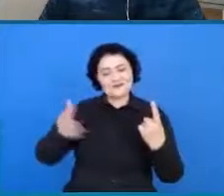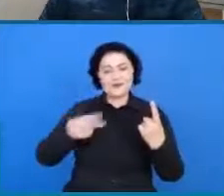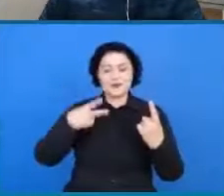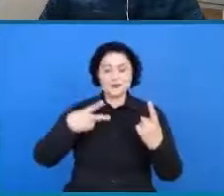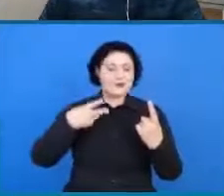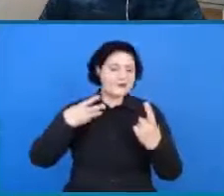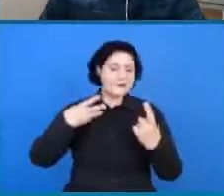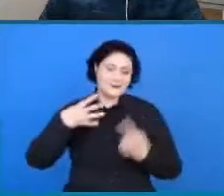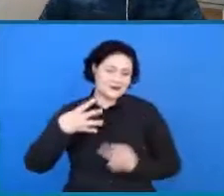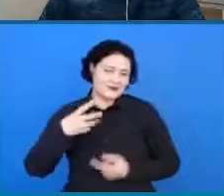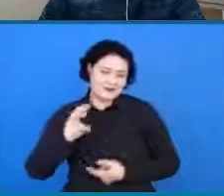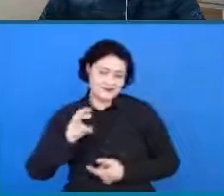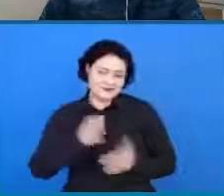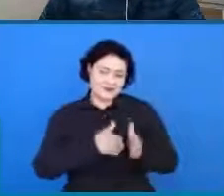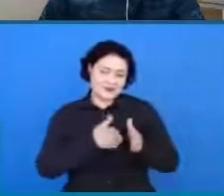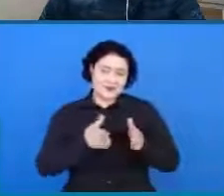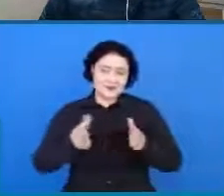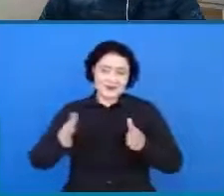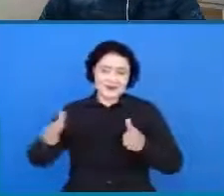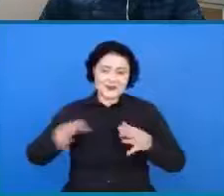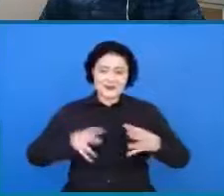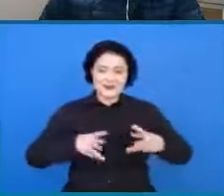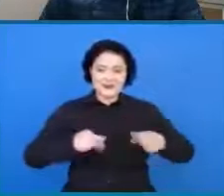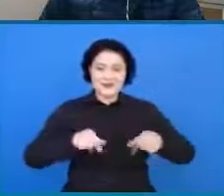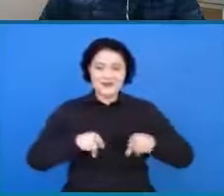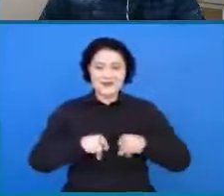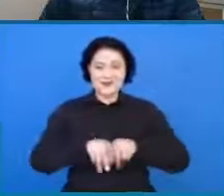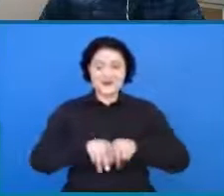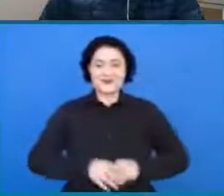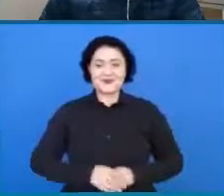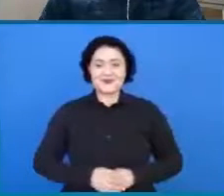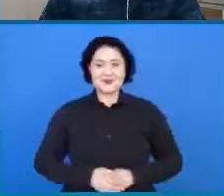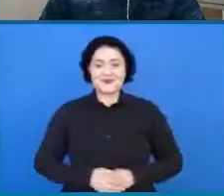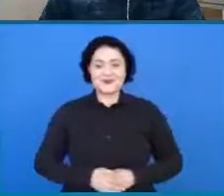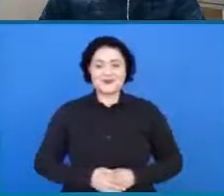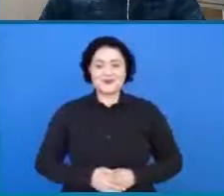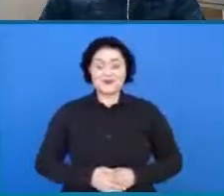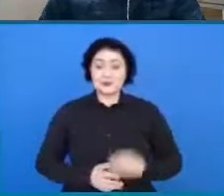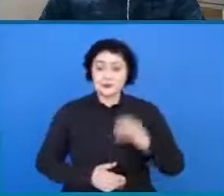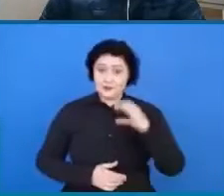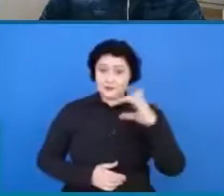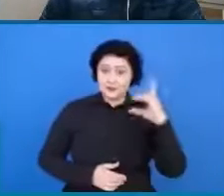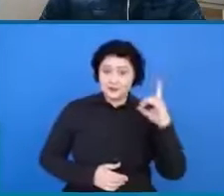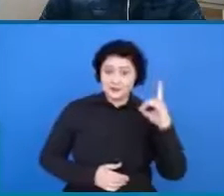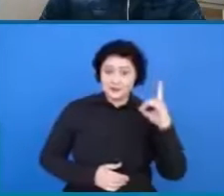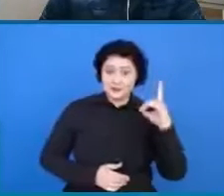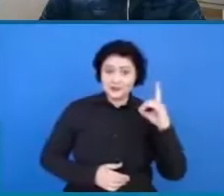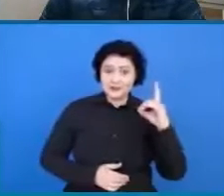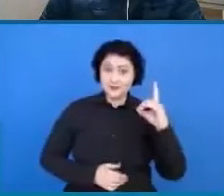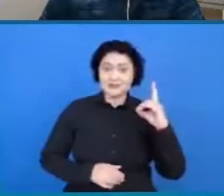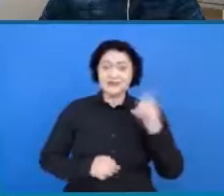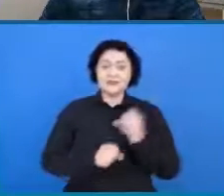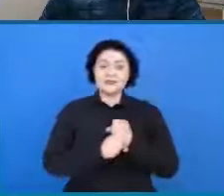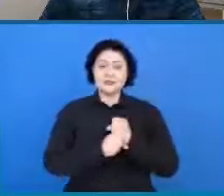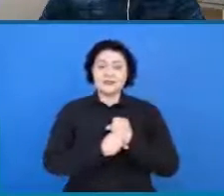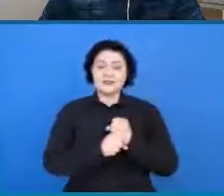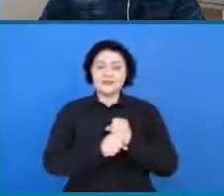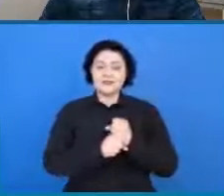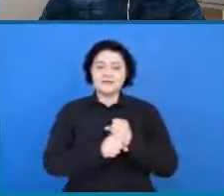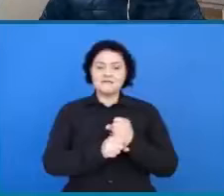2 3 4 5 6 e assim por diante em CD e a partir do ano